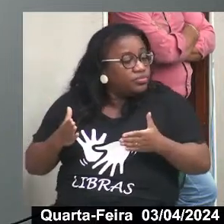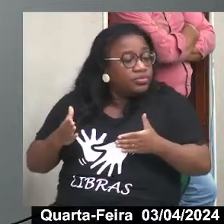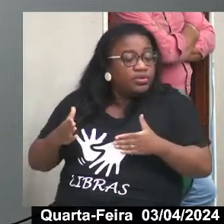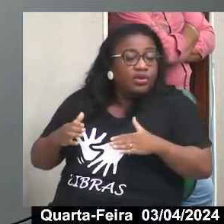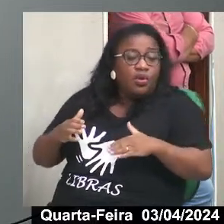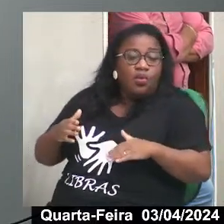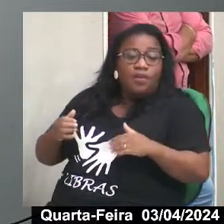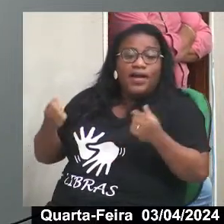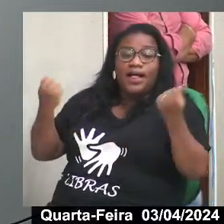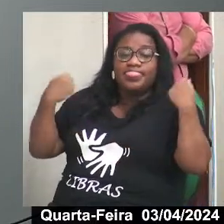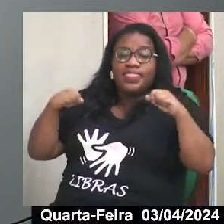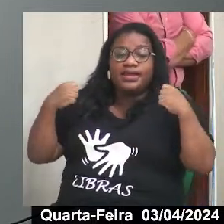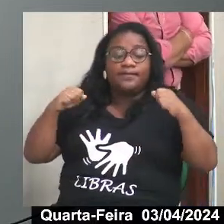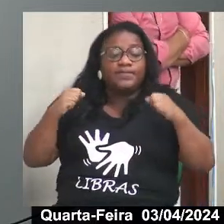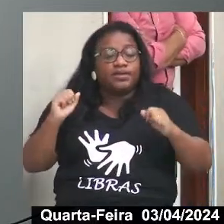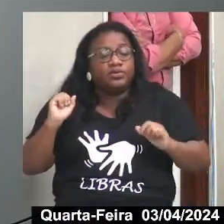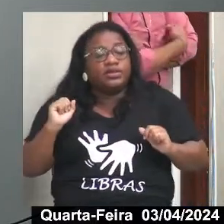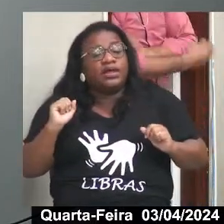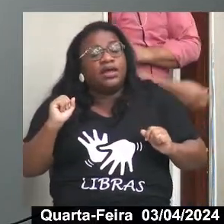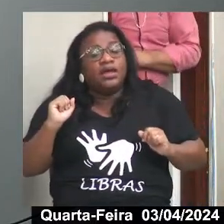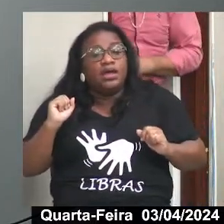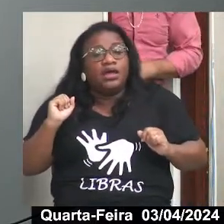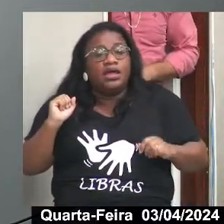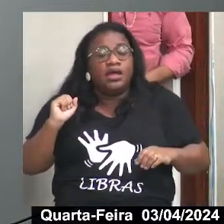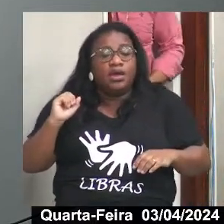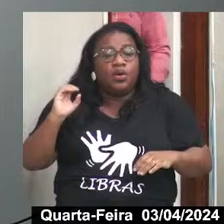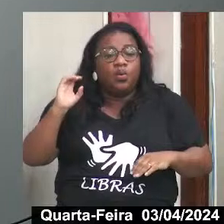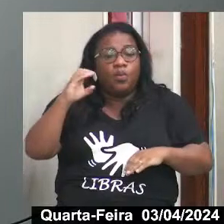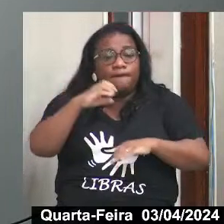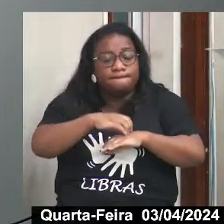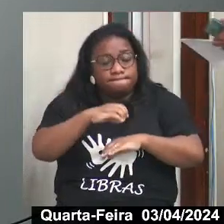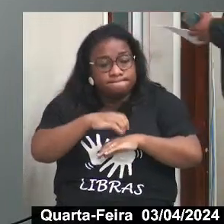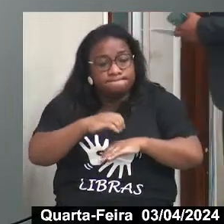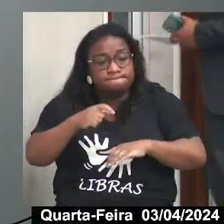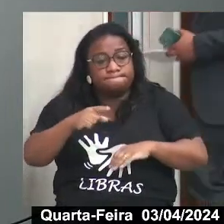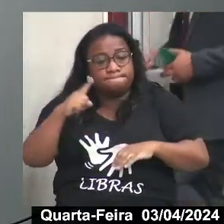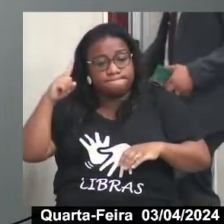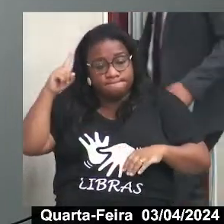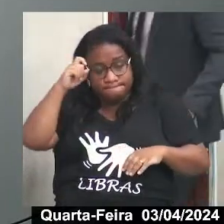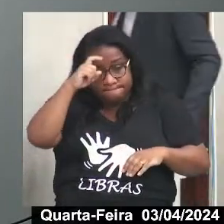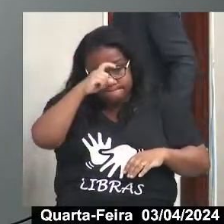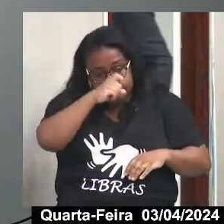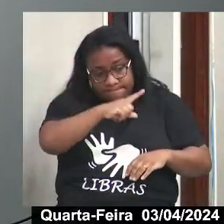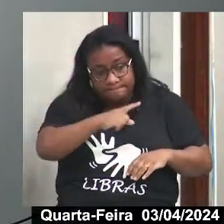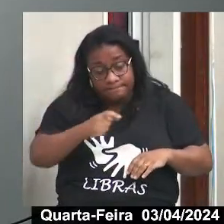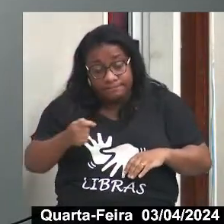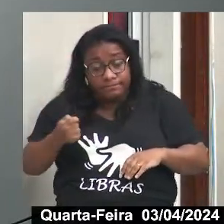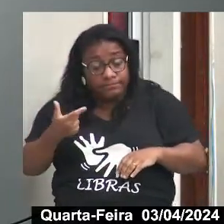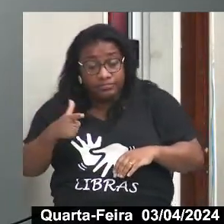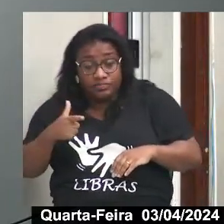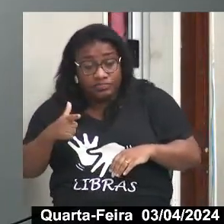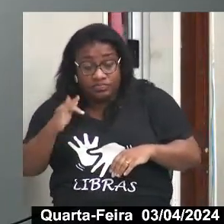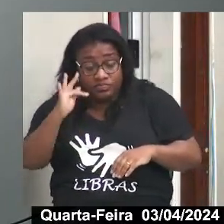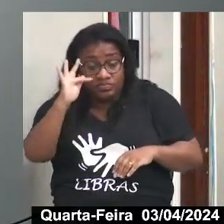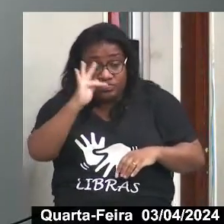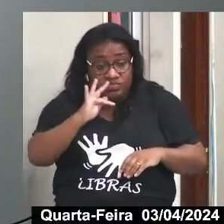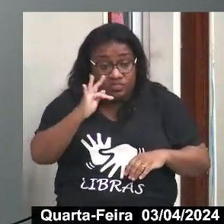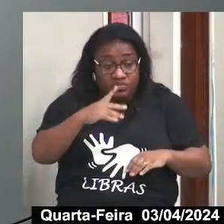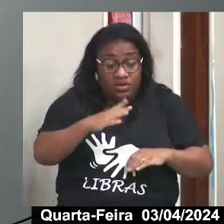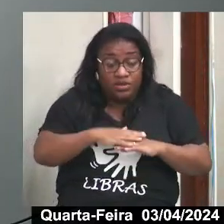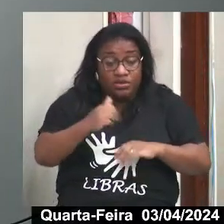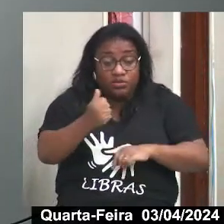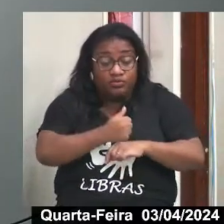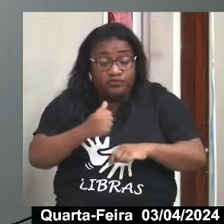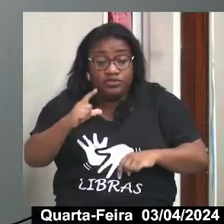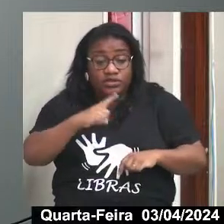de uma terapeuta ocupacional, que é muito importante para quem tem o diagnóstico de autismo. É difícil, porque quase não tem faculdade, só tem uma,